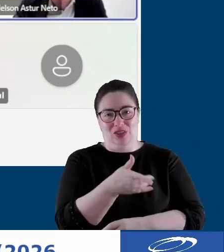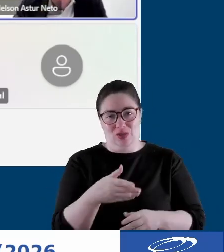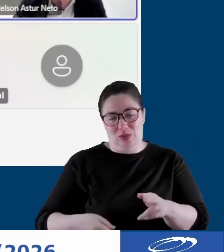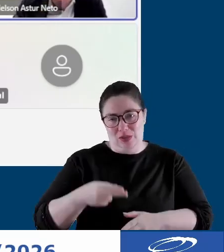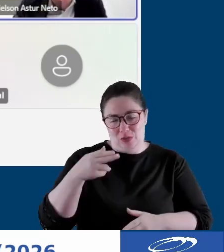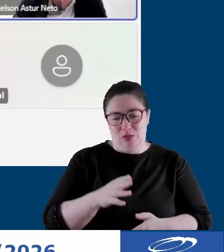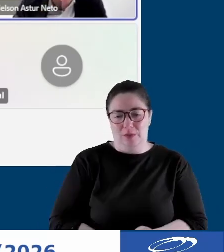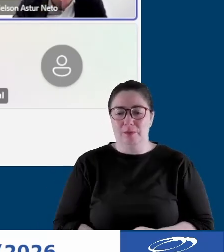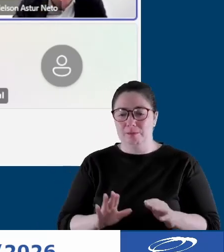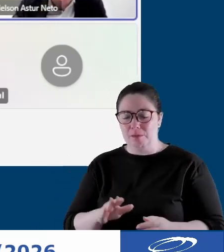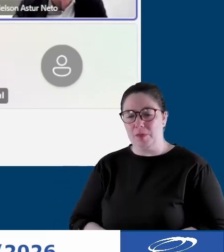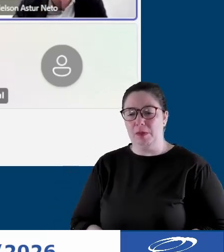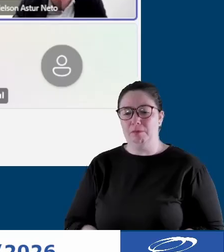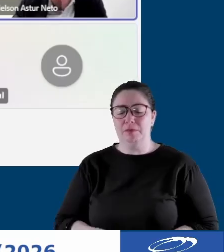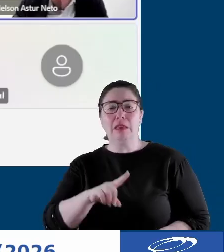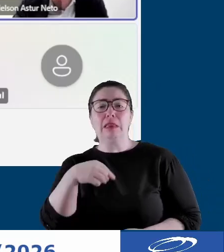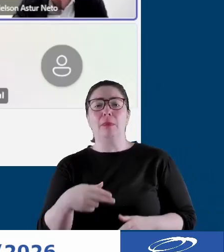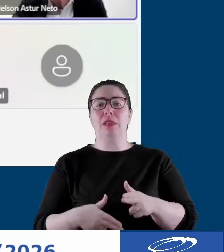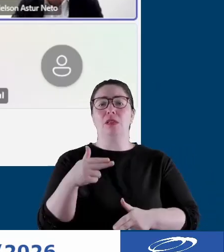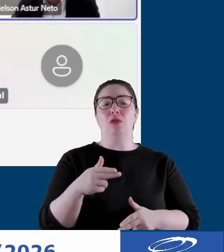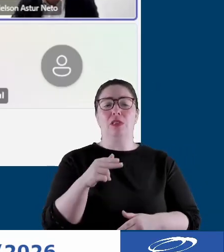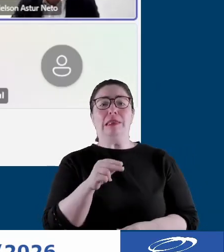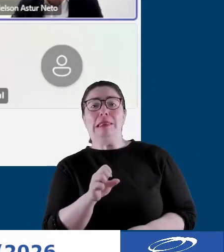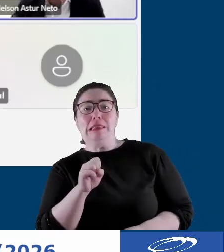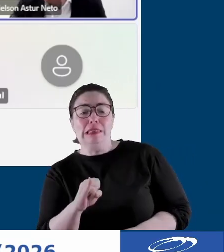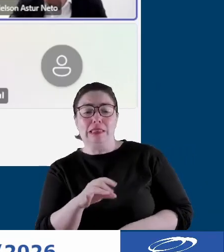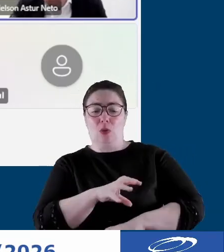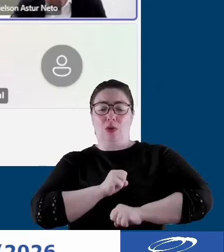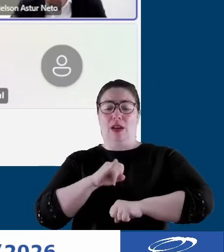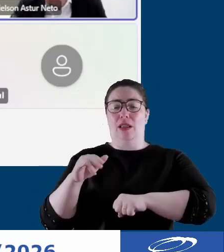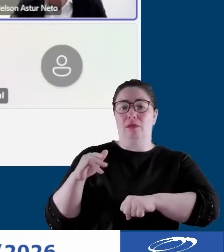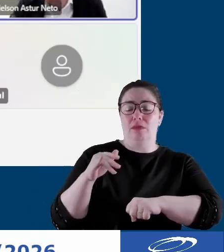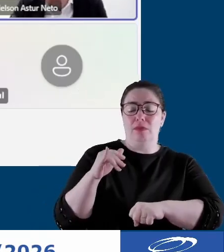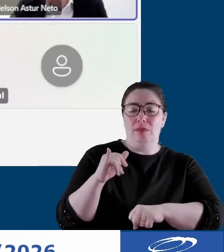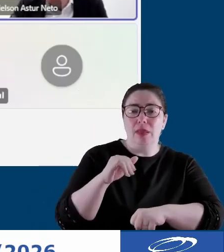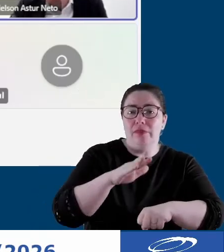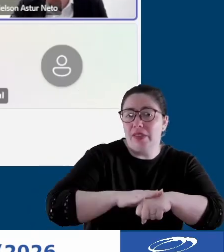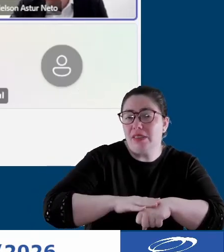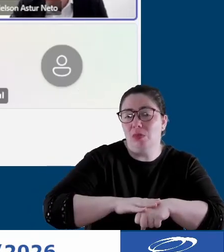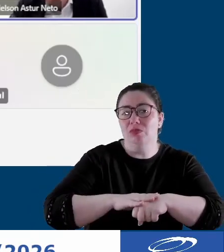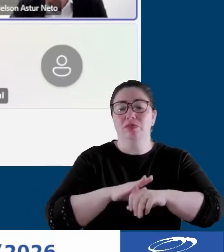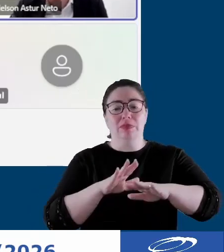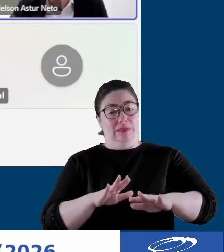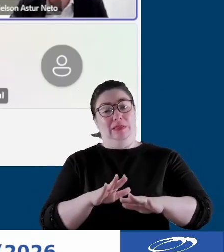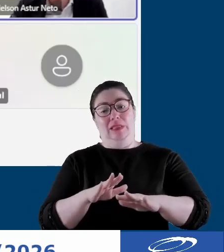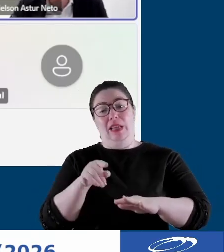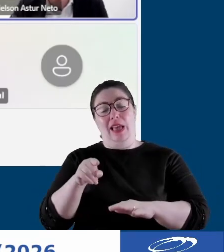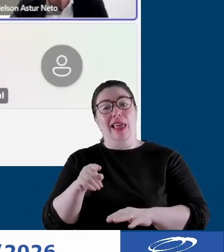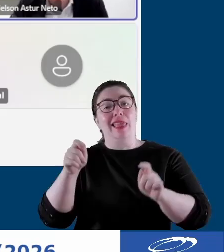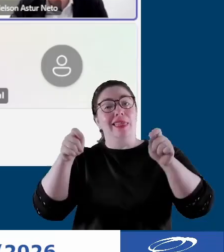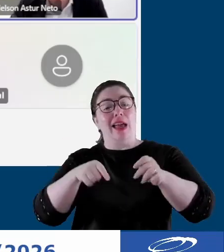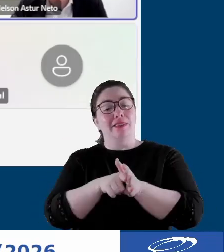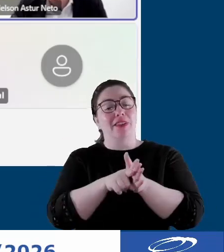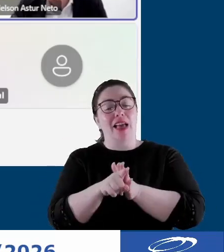infecção pós-operatória. Né? Em geral, esses pacientes que operaram, eles têm um pós-operatório um pouco fora do padrão, e a gente já levanta a antena